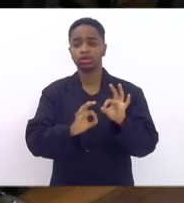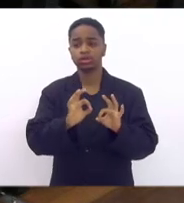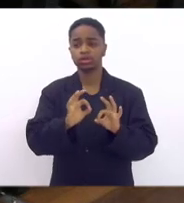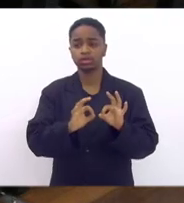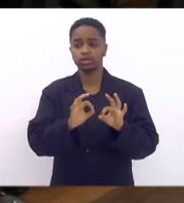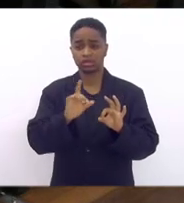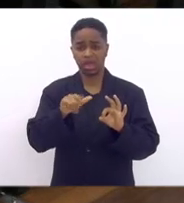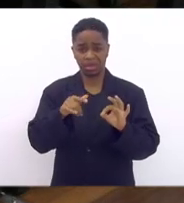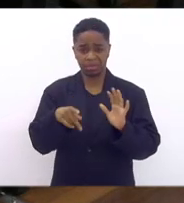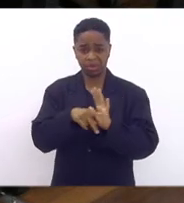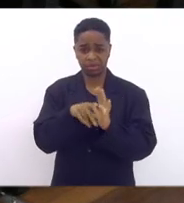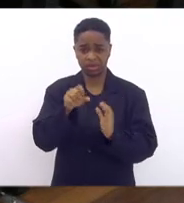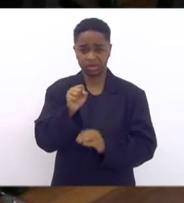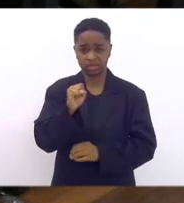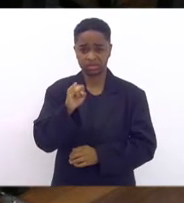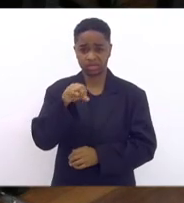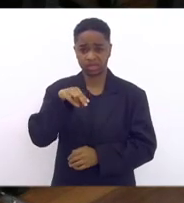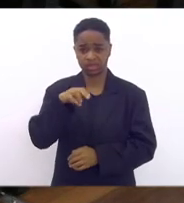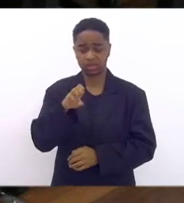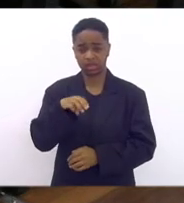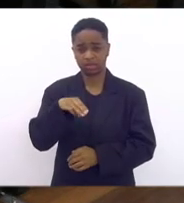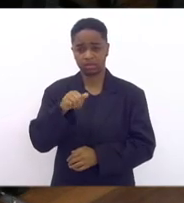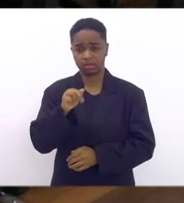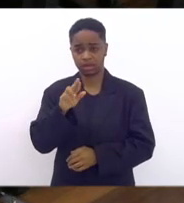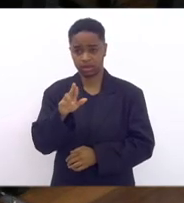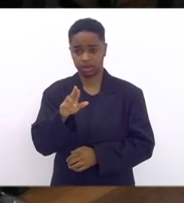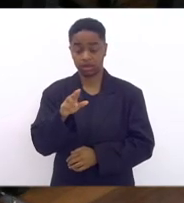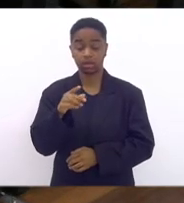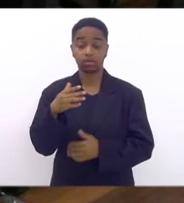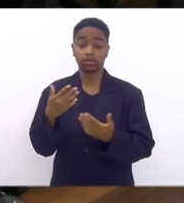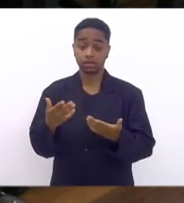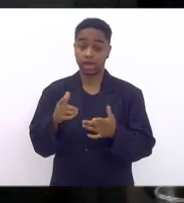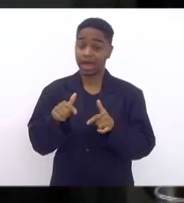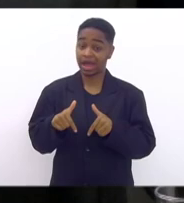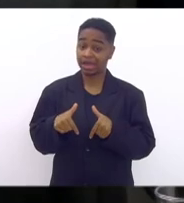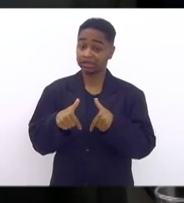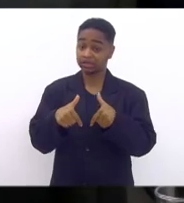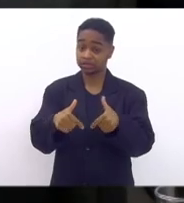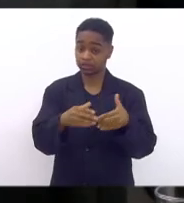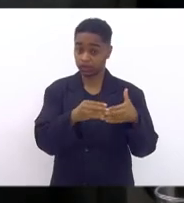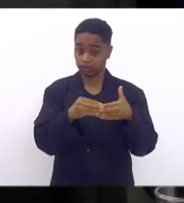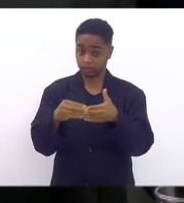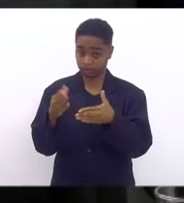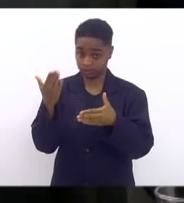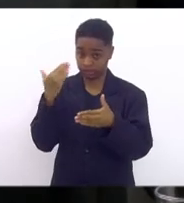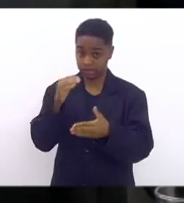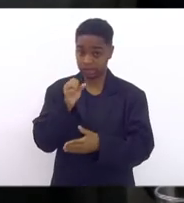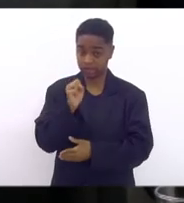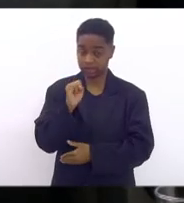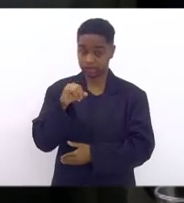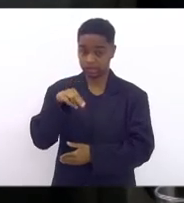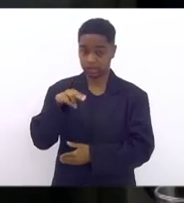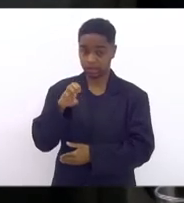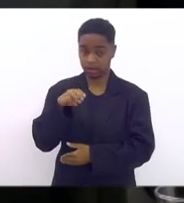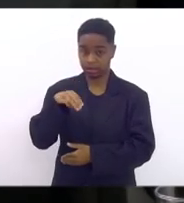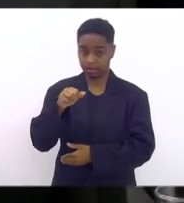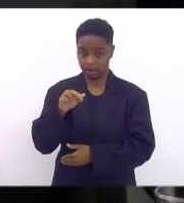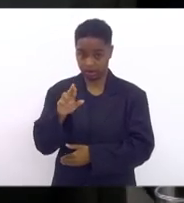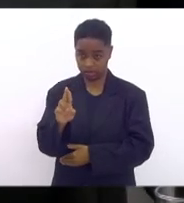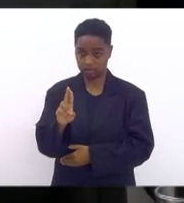Cemar vamos lá vamos lá aqui o que eu fale A Força Tarefa tava sendo conduzida pela Cemar e tava sendo conduzida por